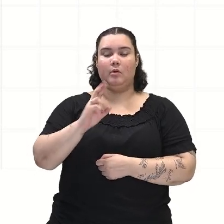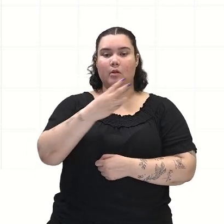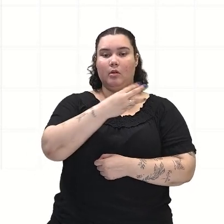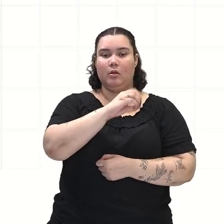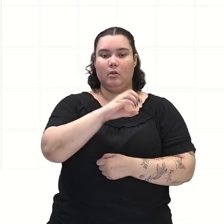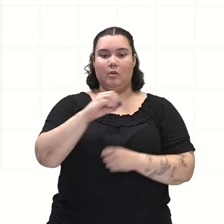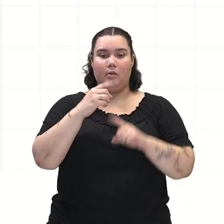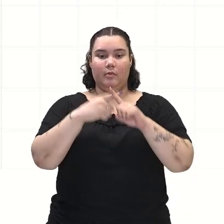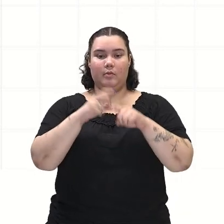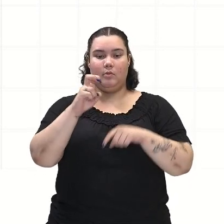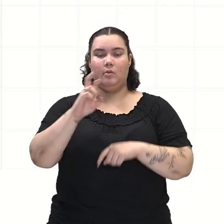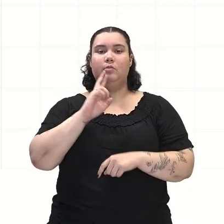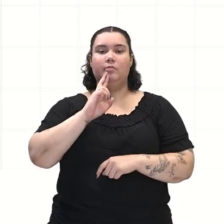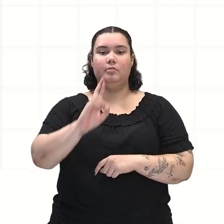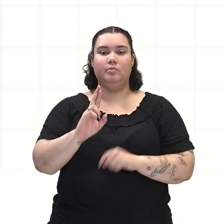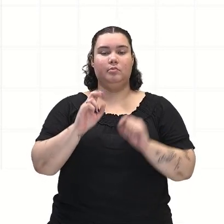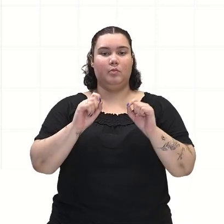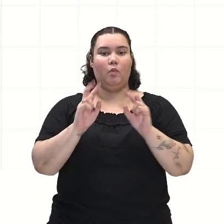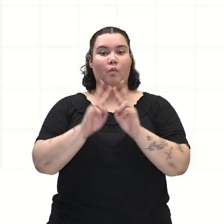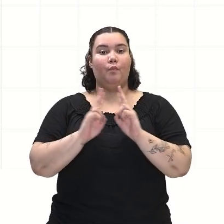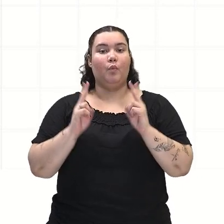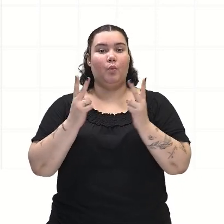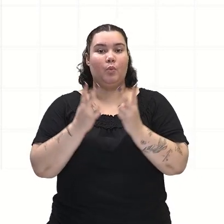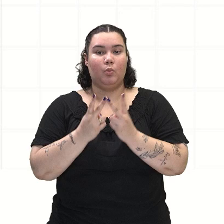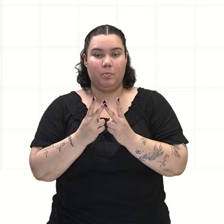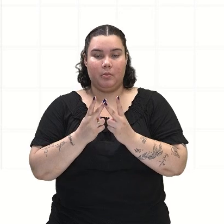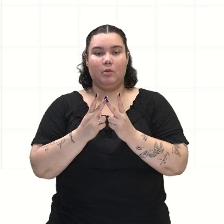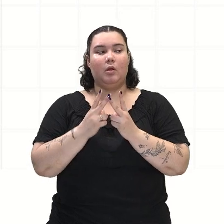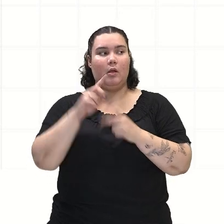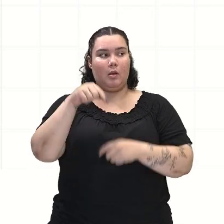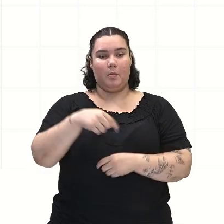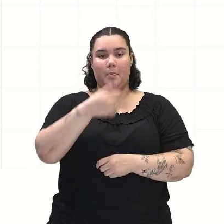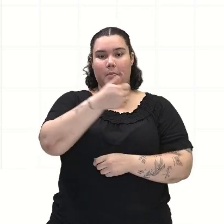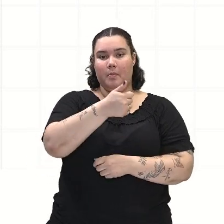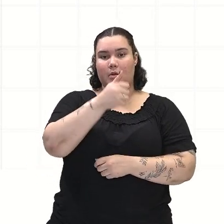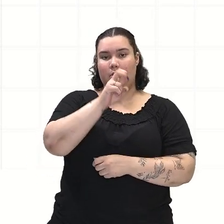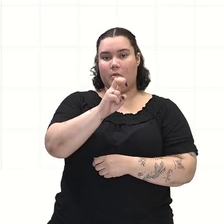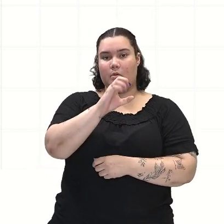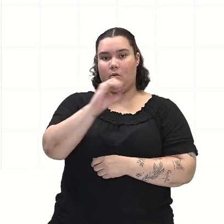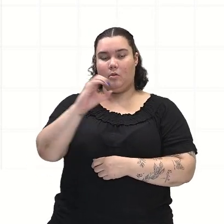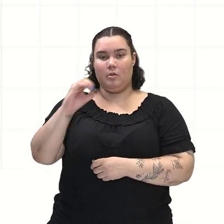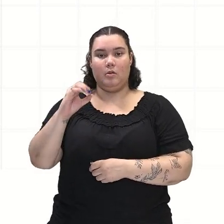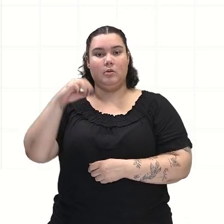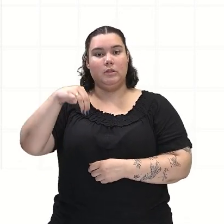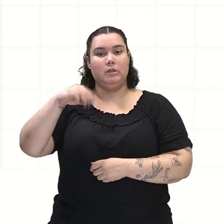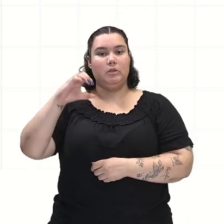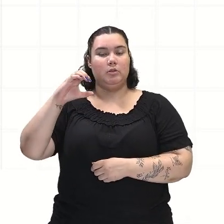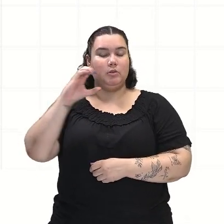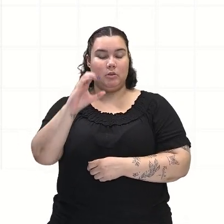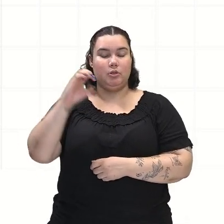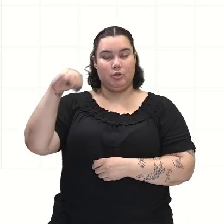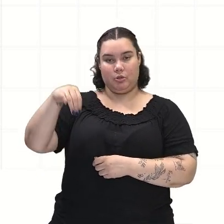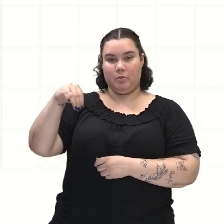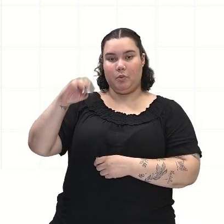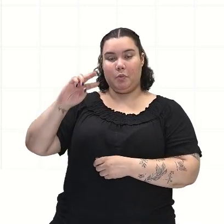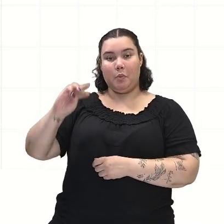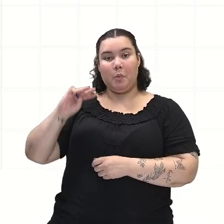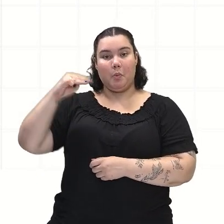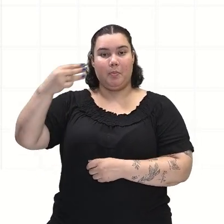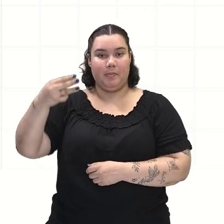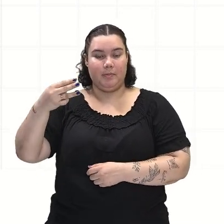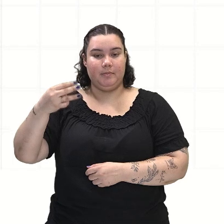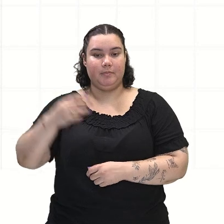vezes 5, eu vou ter um volume de 1.500 centímetros cúbicos. Beleza?